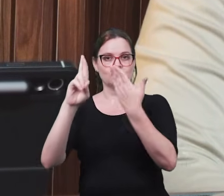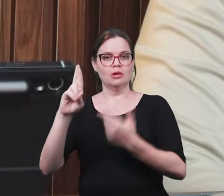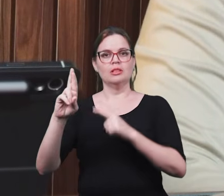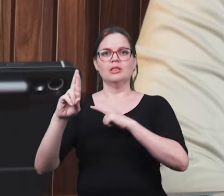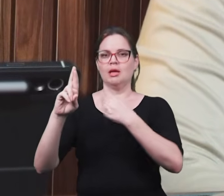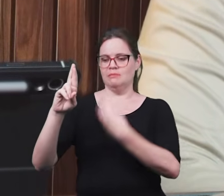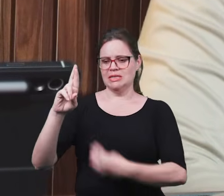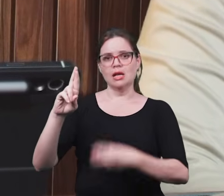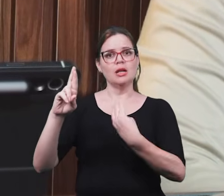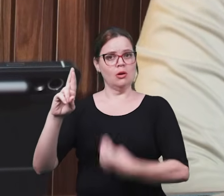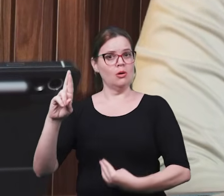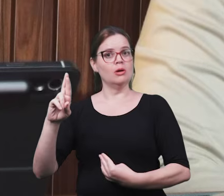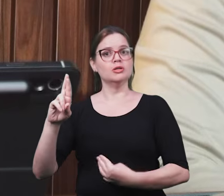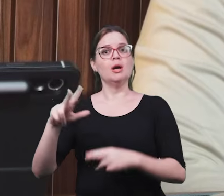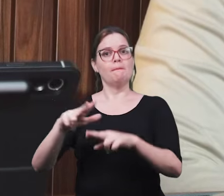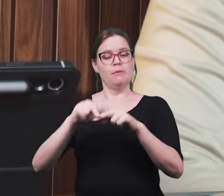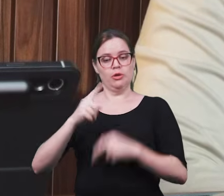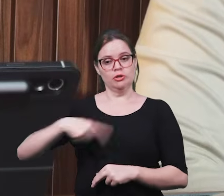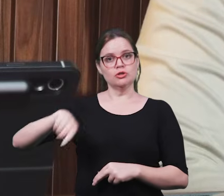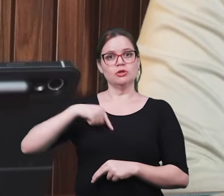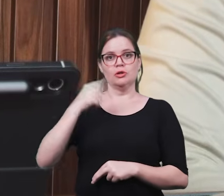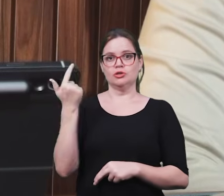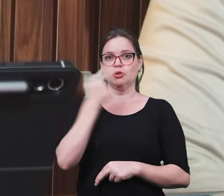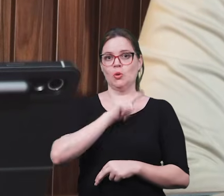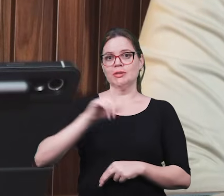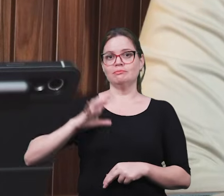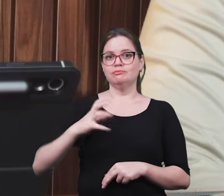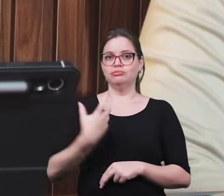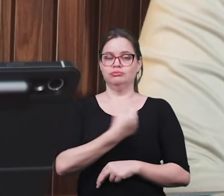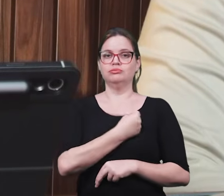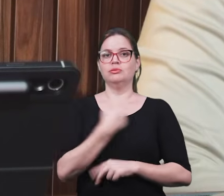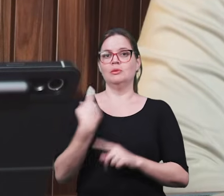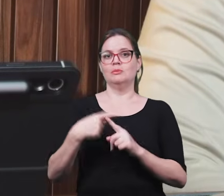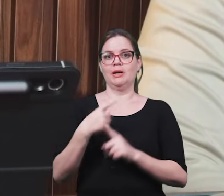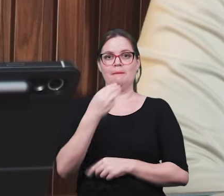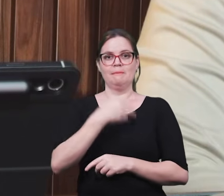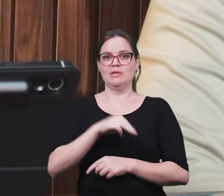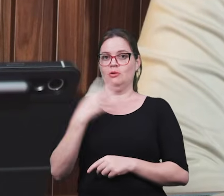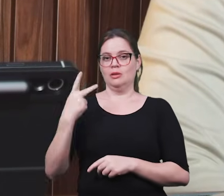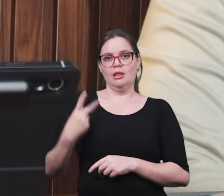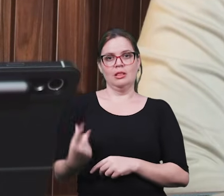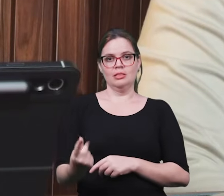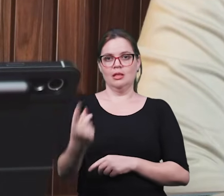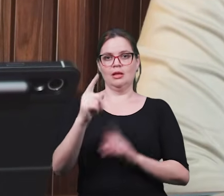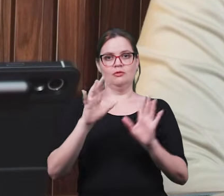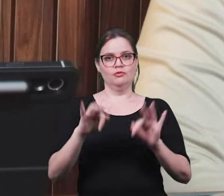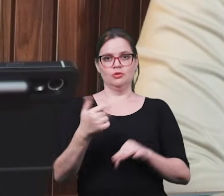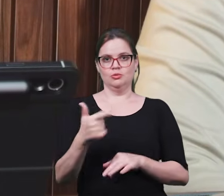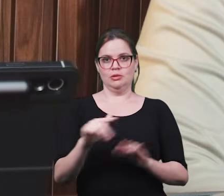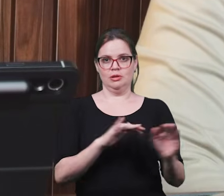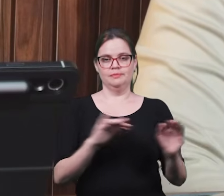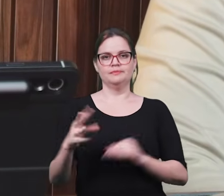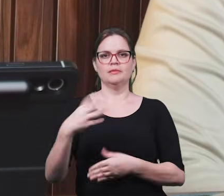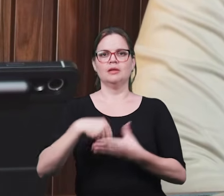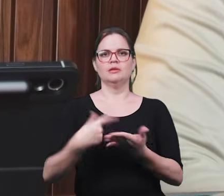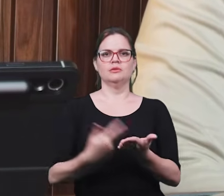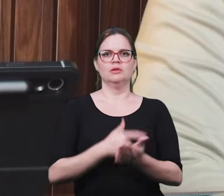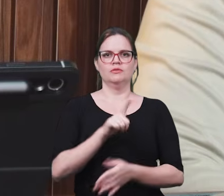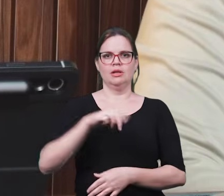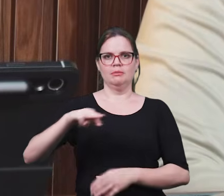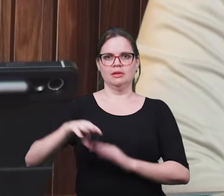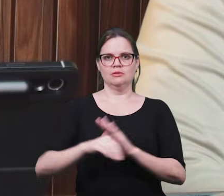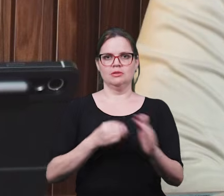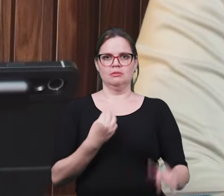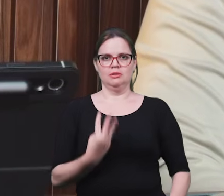Senhor são a causa de não sermos consumidos, porque as suas misericórdias não têm fim. Nós vemos isso lá em Lamentações,